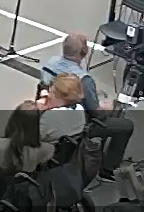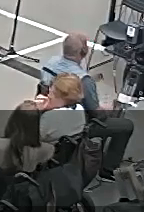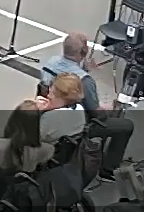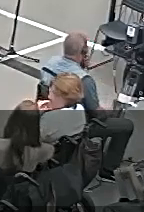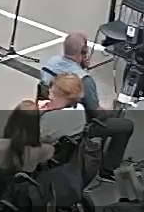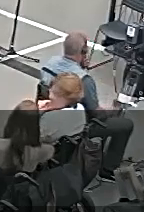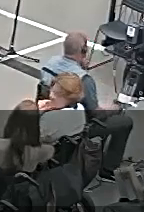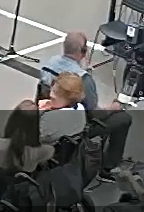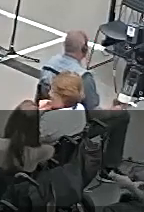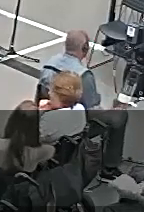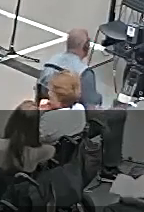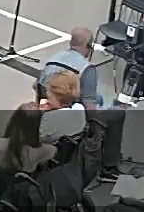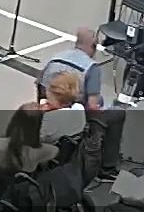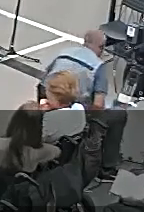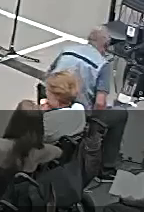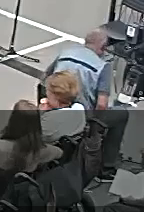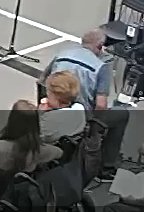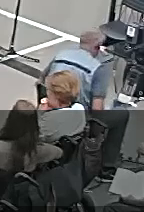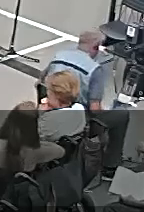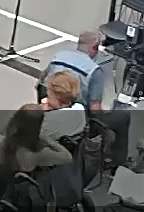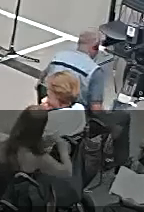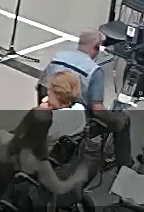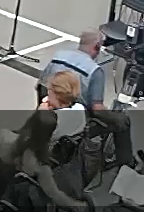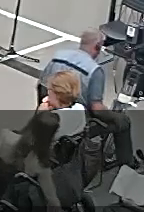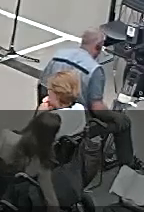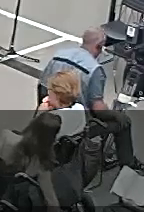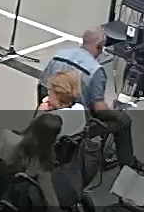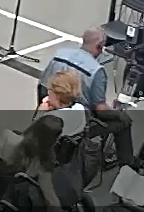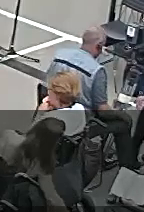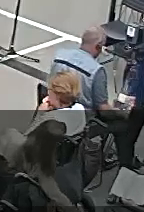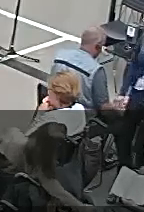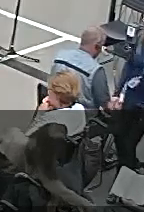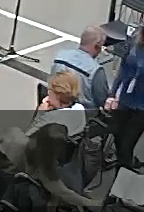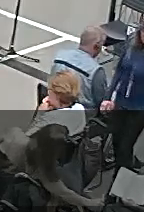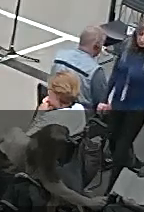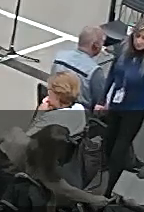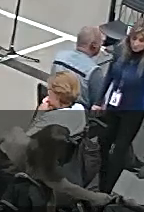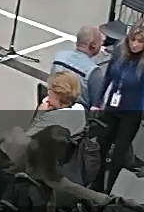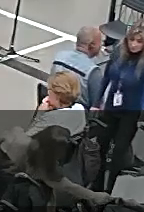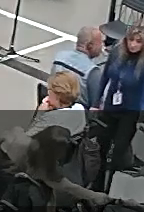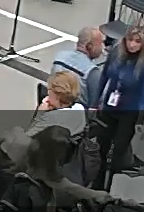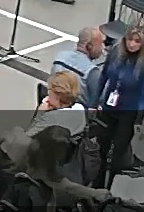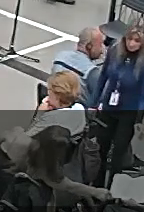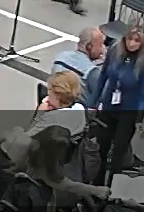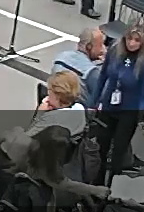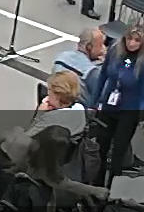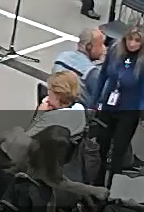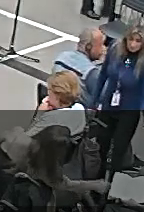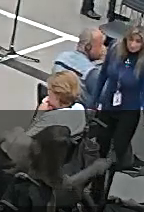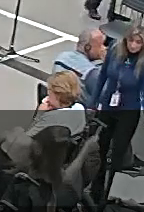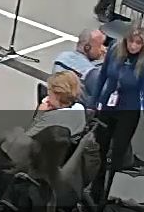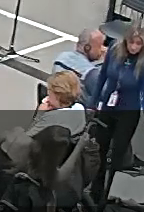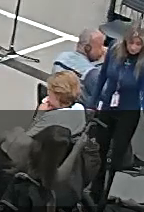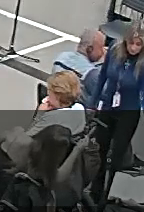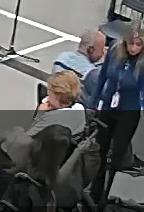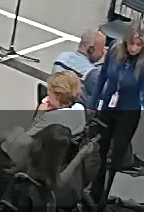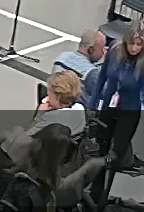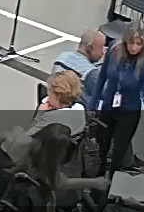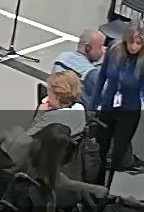Constituição Francisco eu agradeço depois eu passo a palavra para ela PR Zaira isso